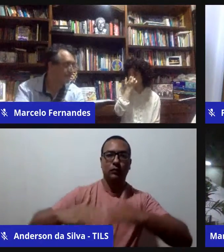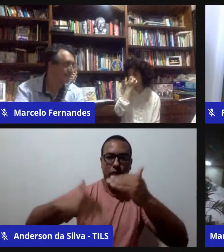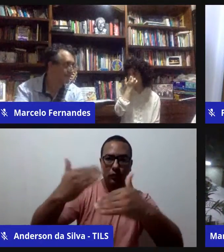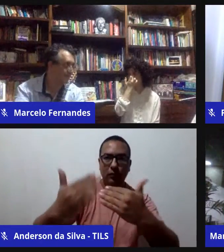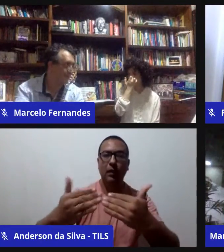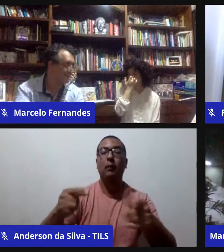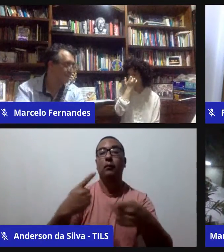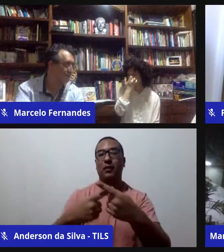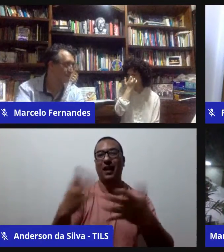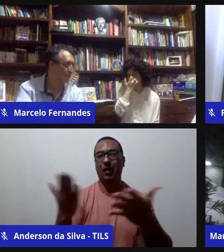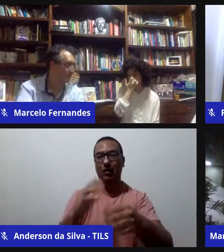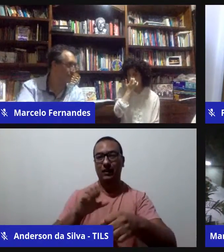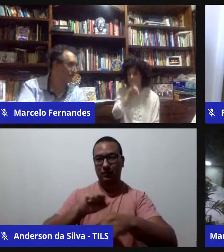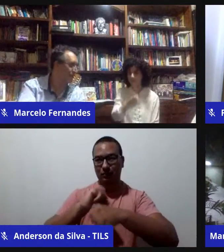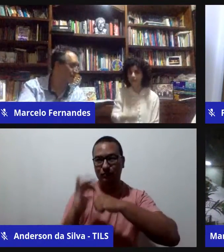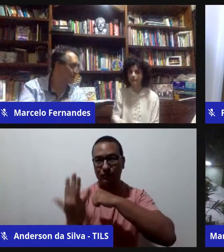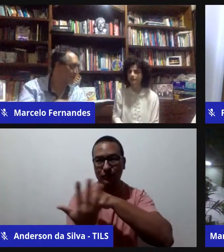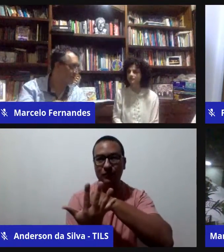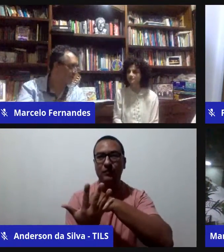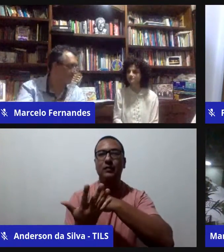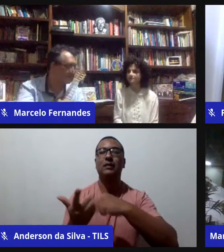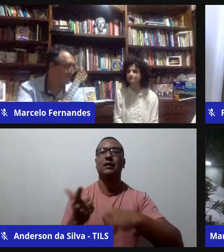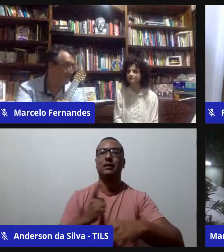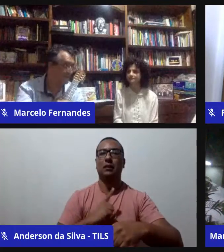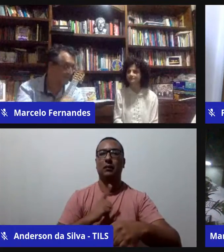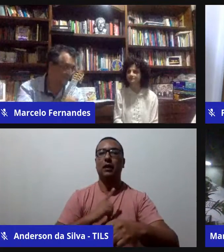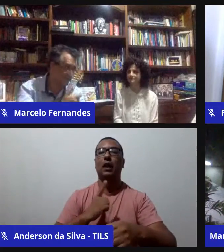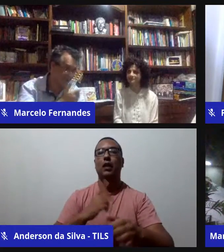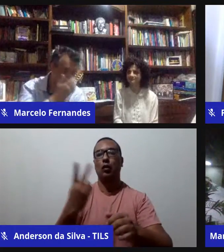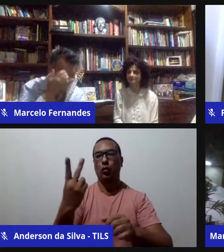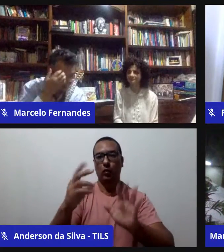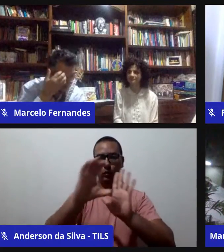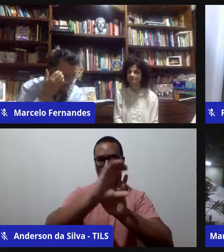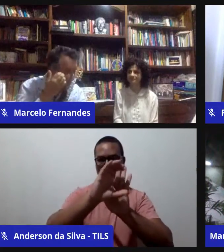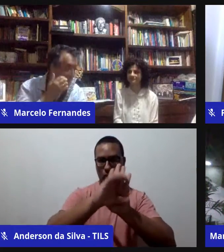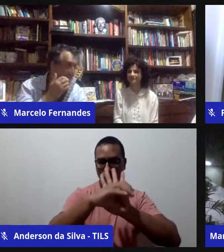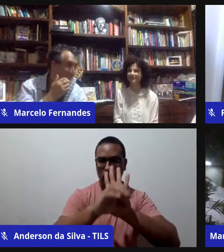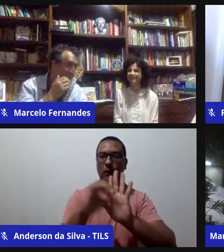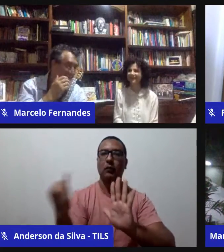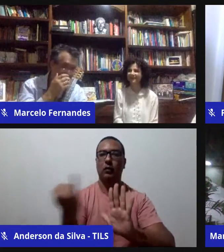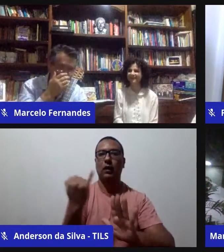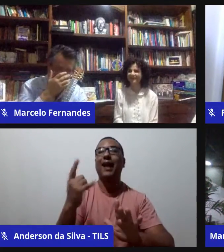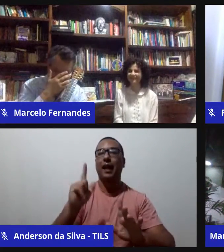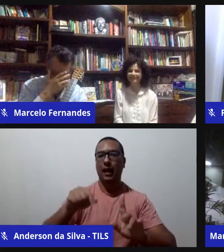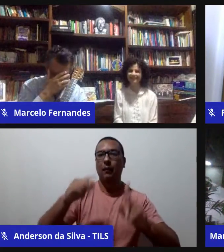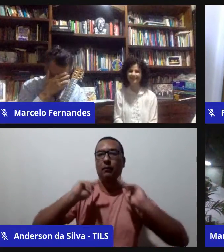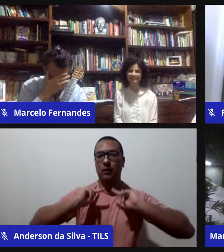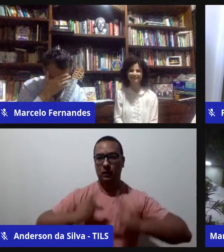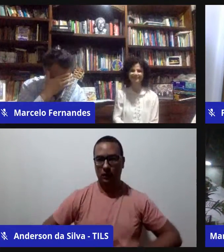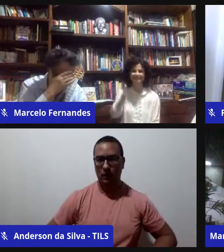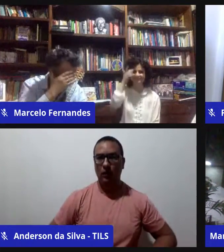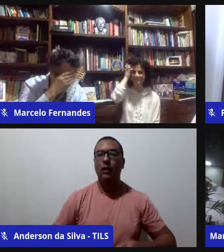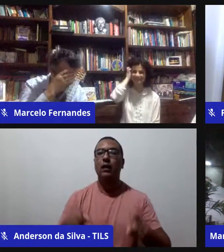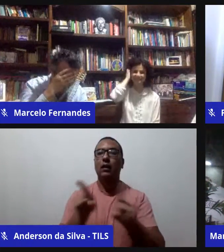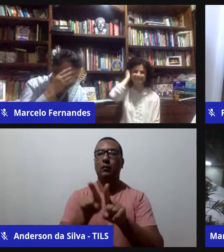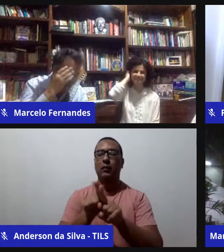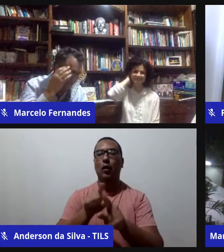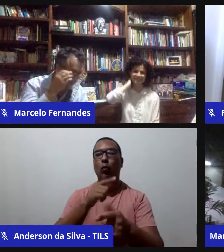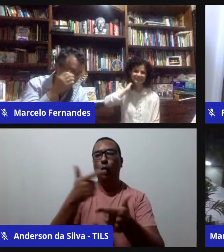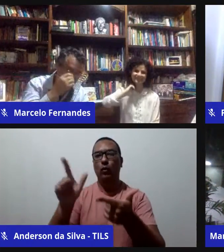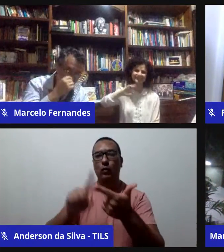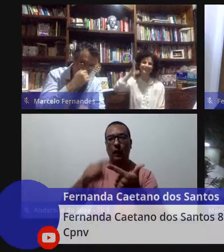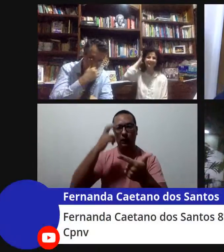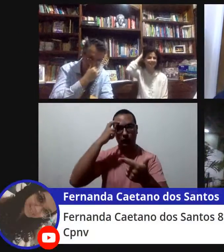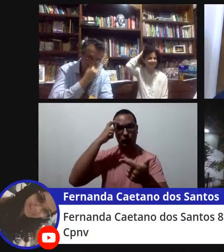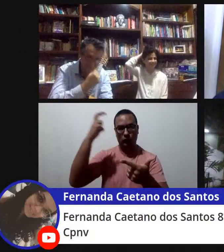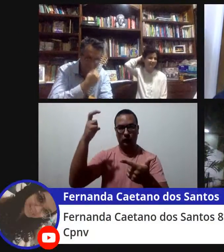pandemia, falar em dois conceitos importantes, que é a humanização e a questão da inteligência,